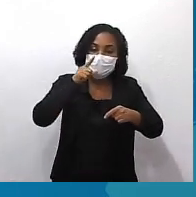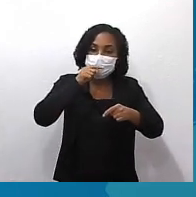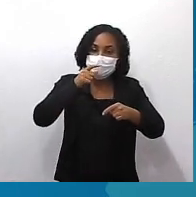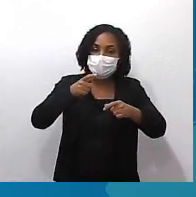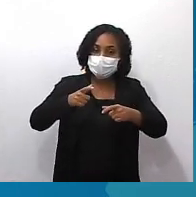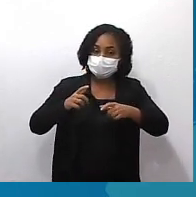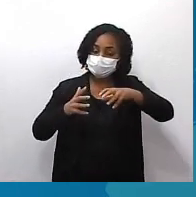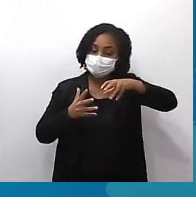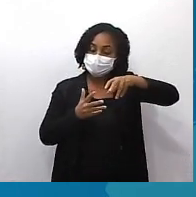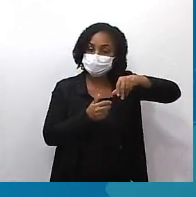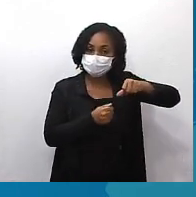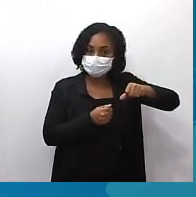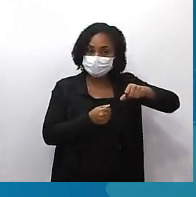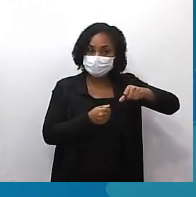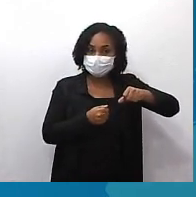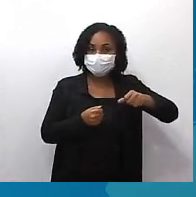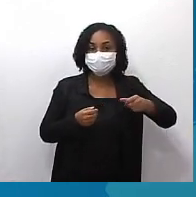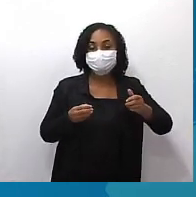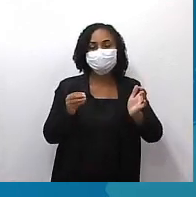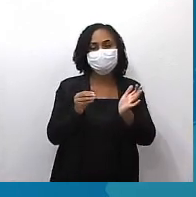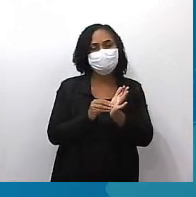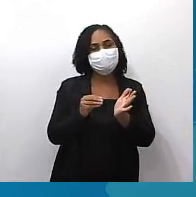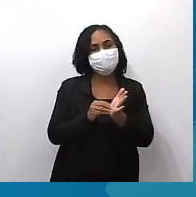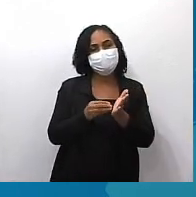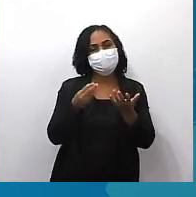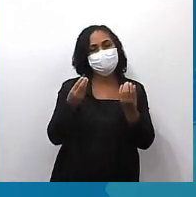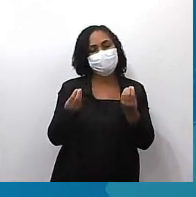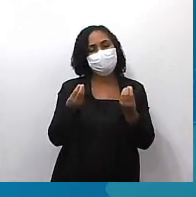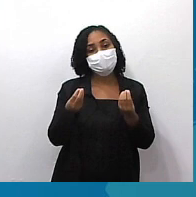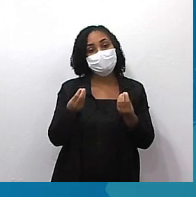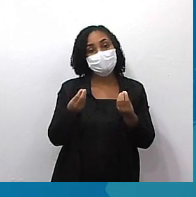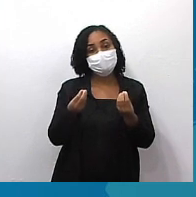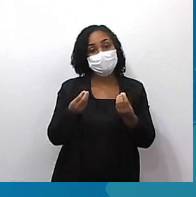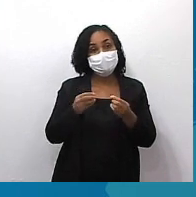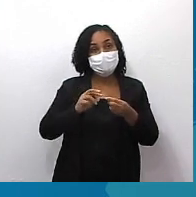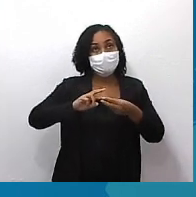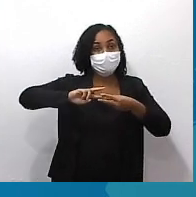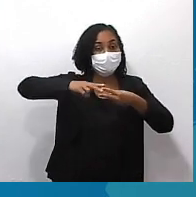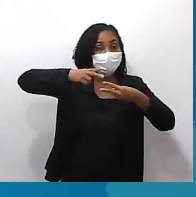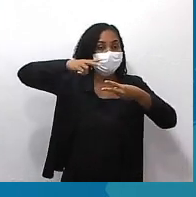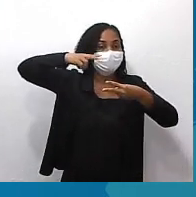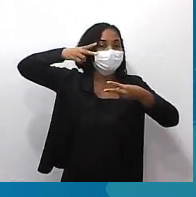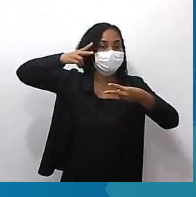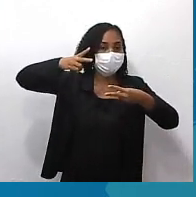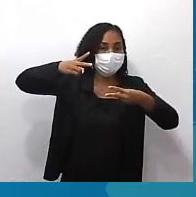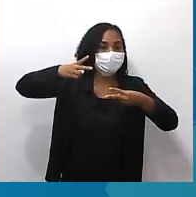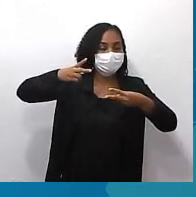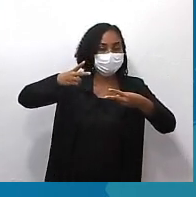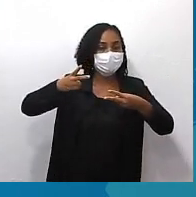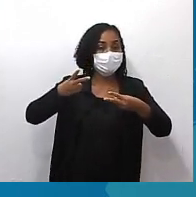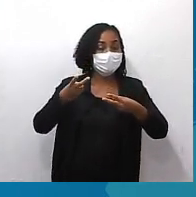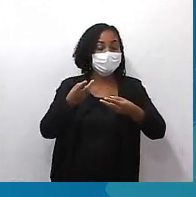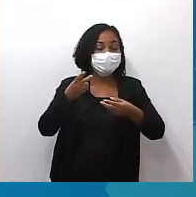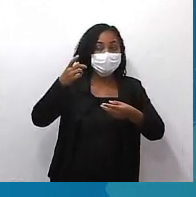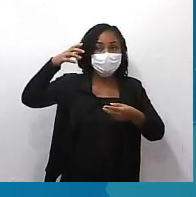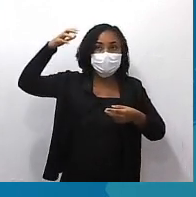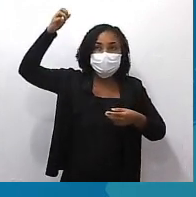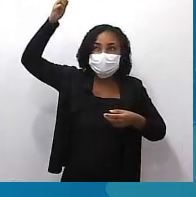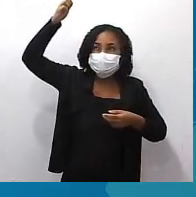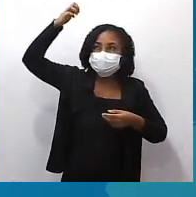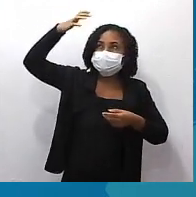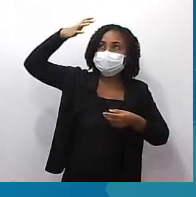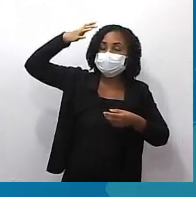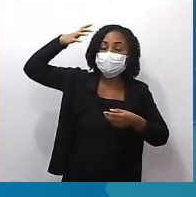gente está vivendo agora a crise hídrica. Como assim crise hídrica? A conta de energia aumentou de novo essa semana, né? E continua a aumentar